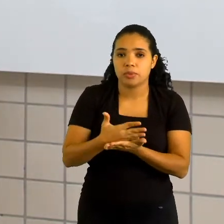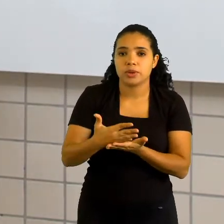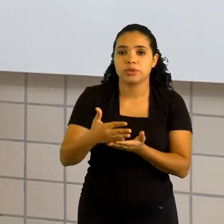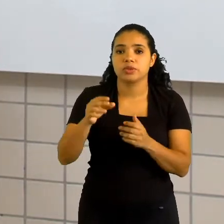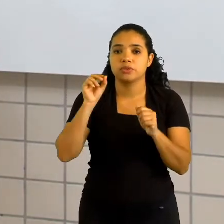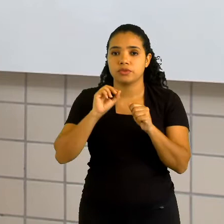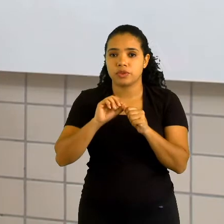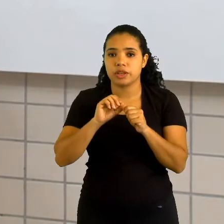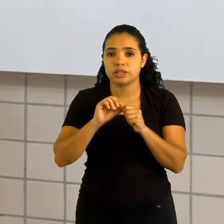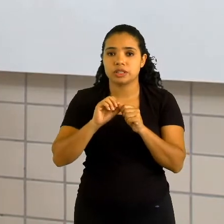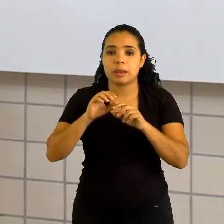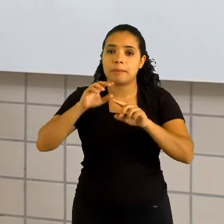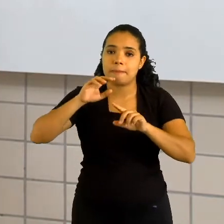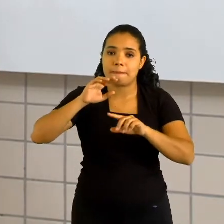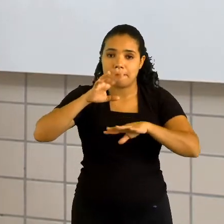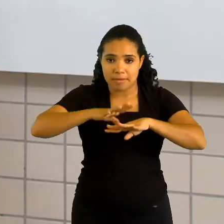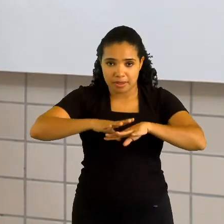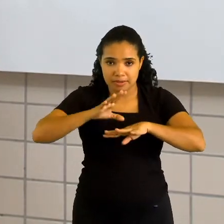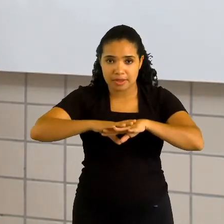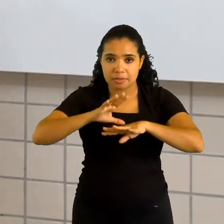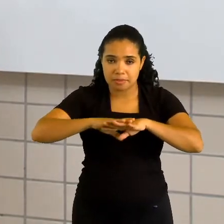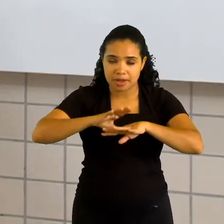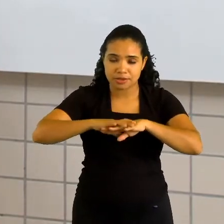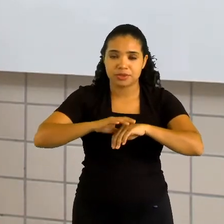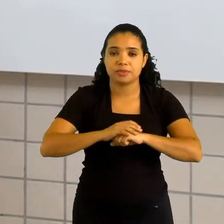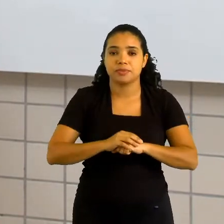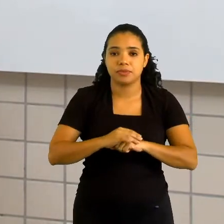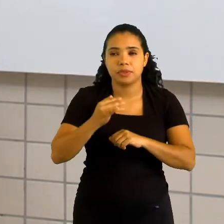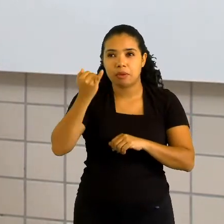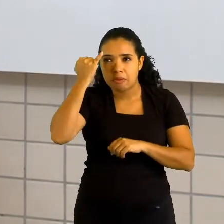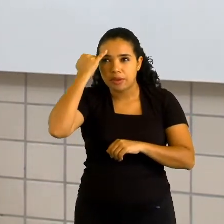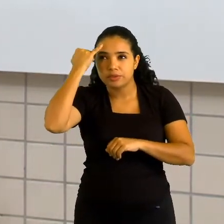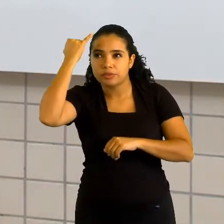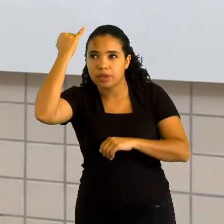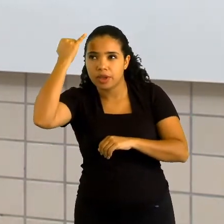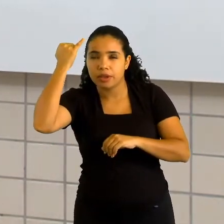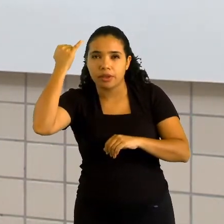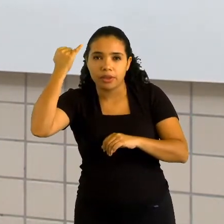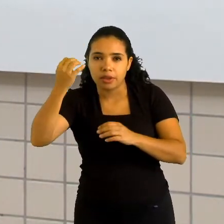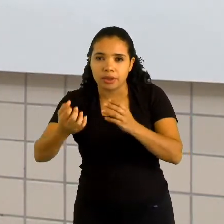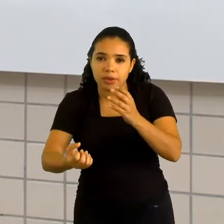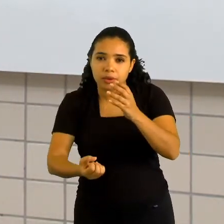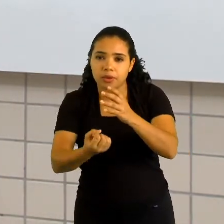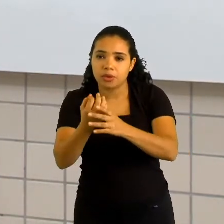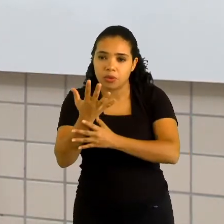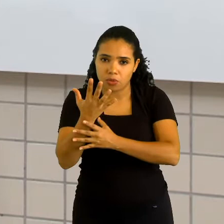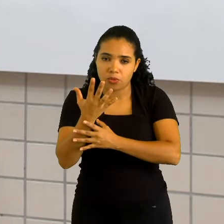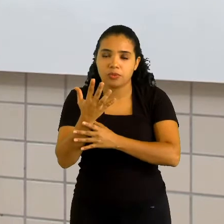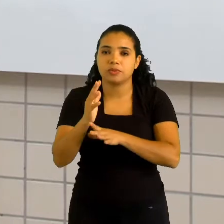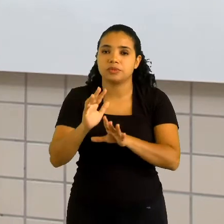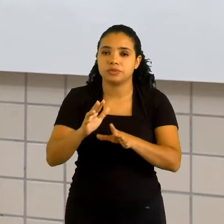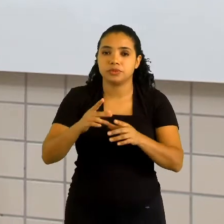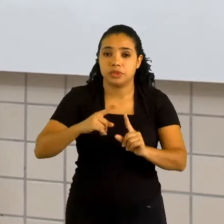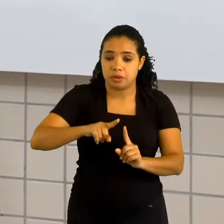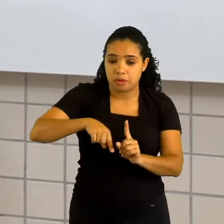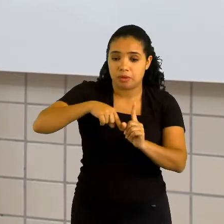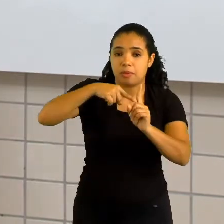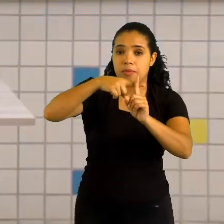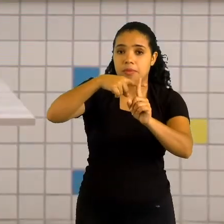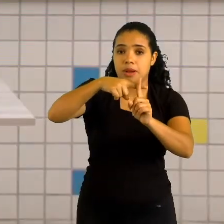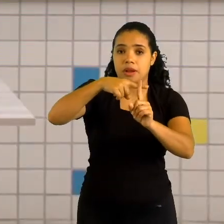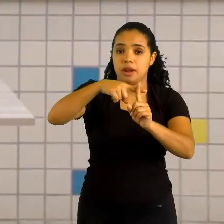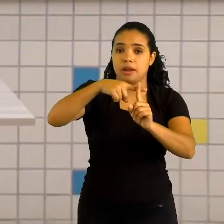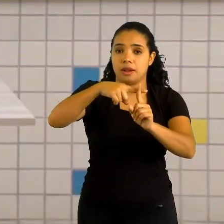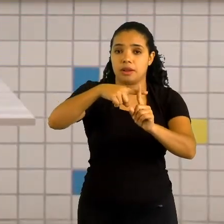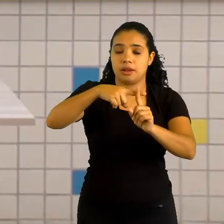fazer operações matemáticas. Então, a partir dessas ideias, foi se criando, por exemplo, a ideia de adicionar, a